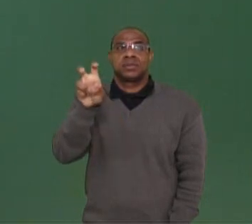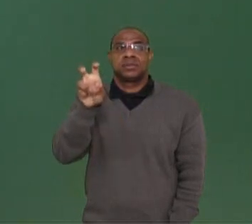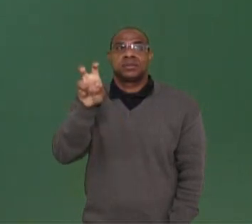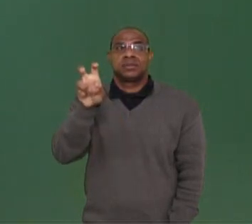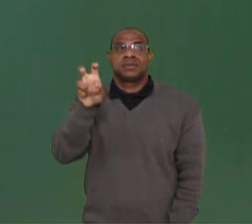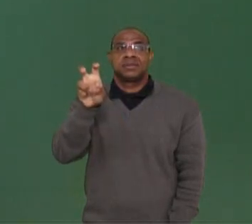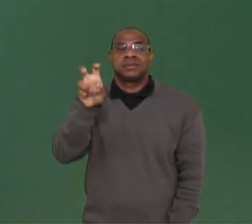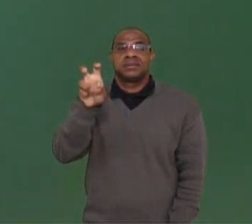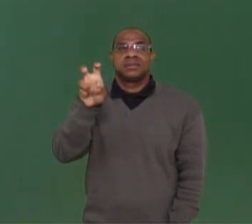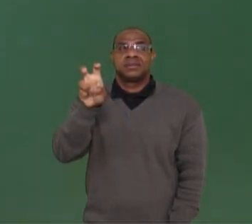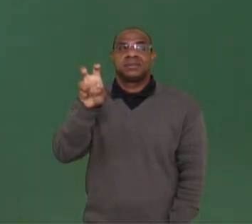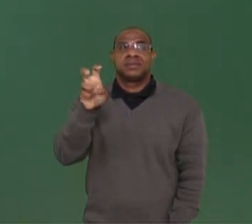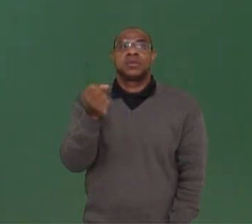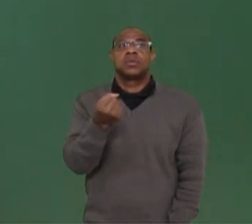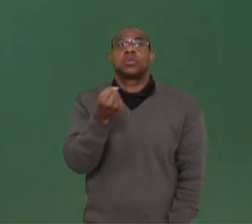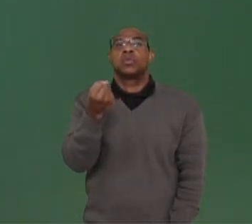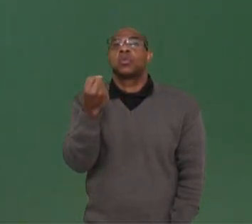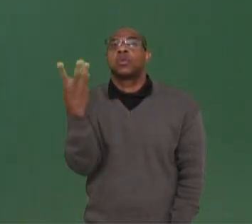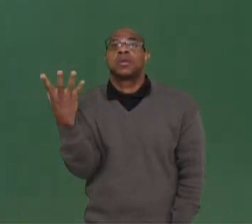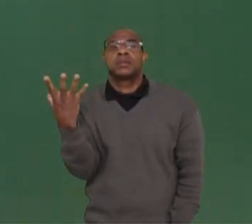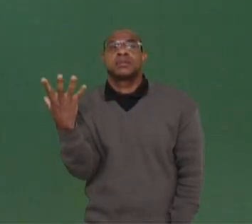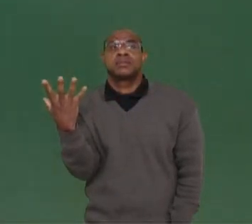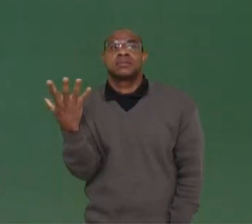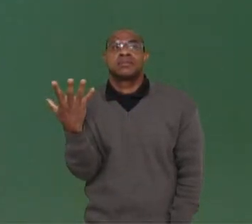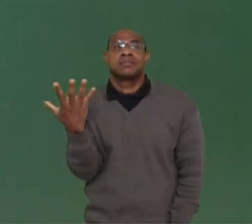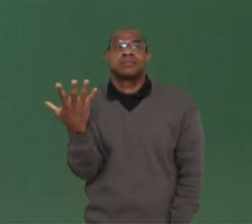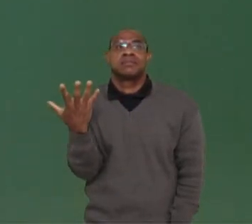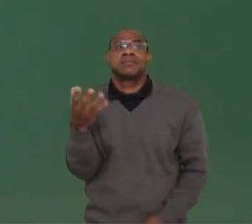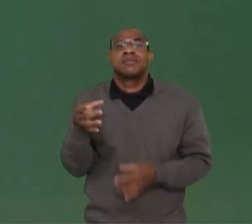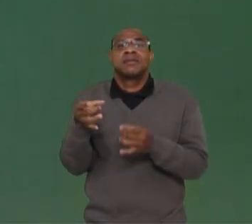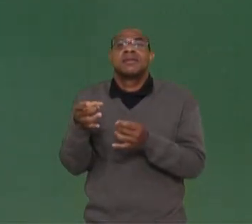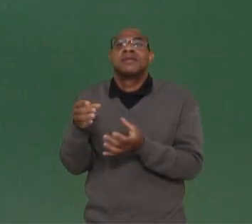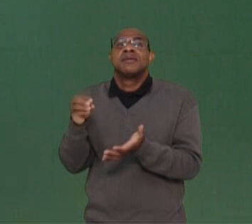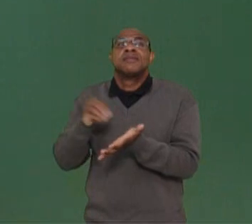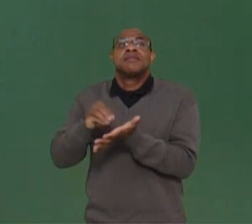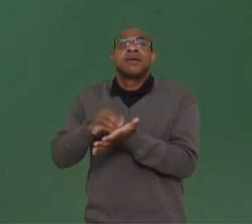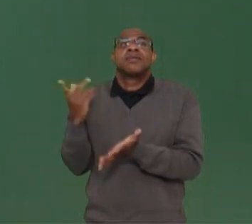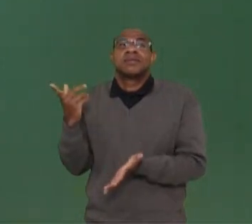dezena? Me restam 4 opções.